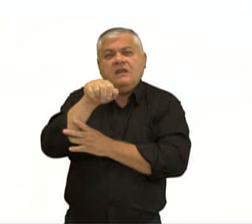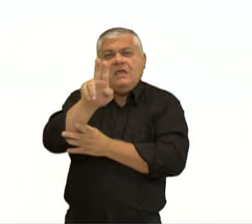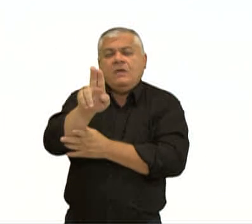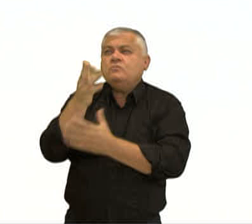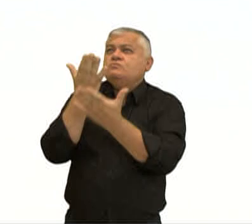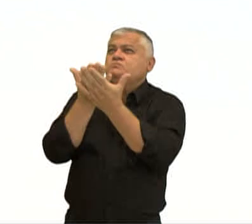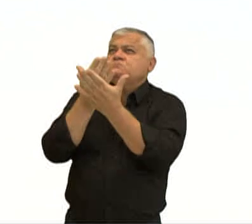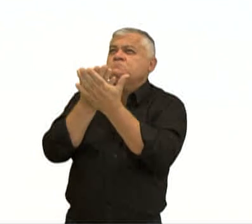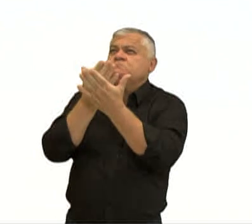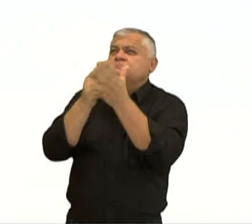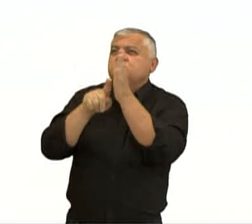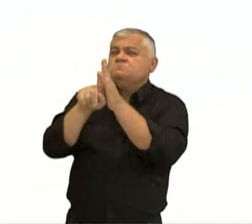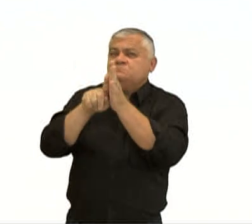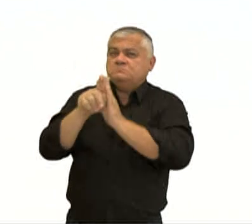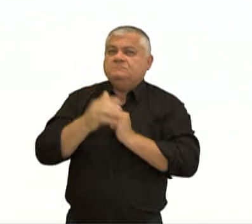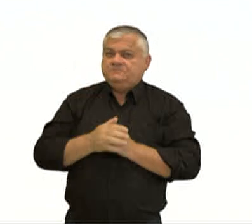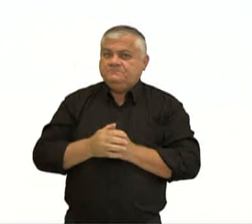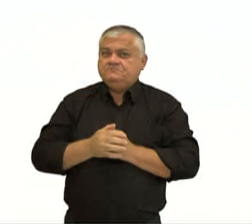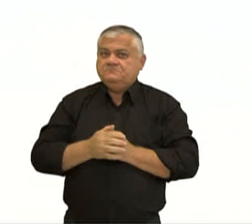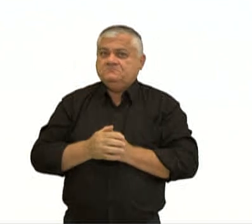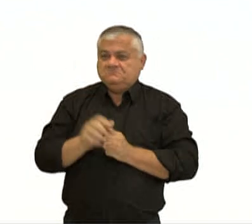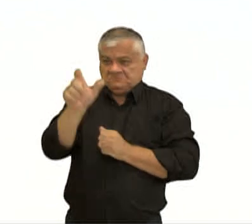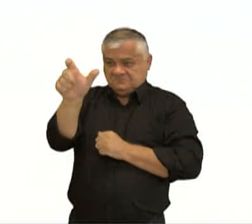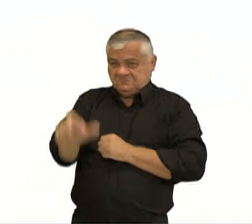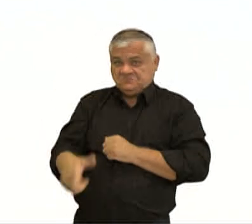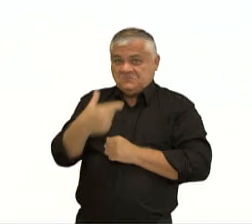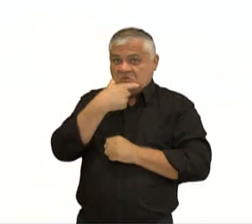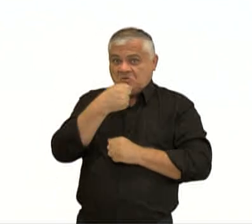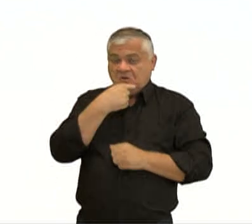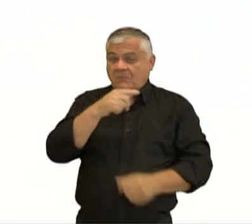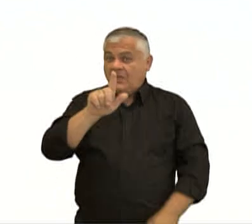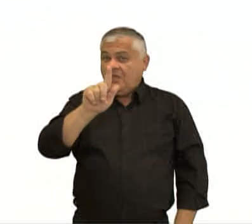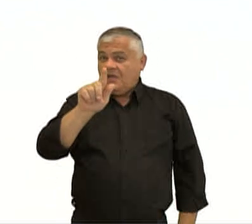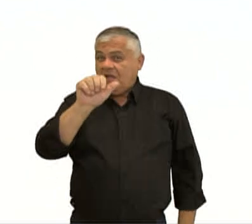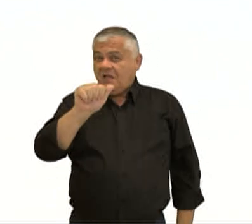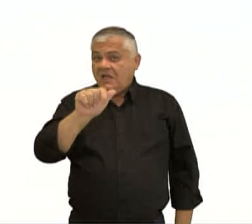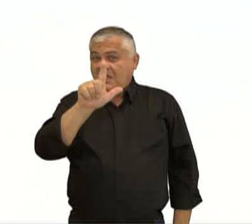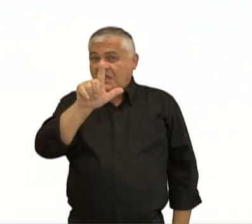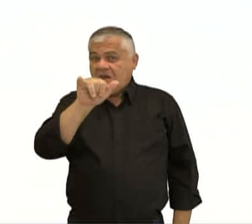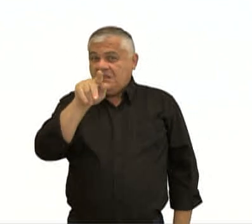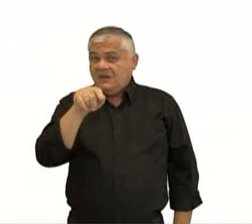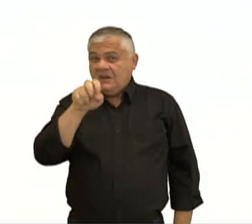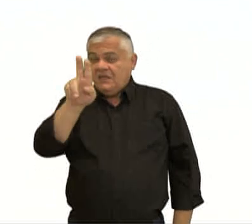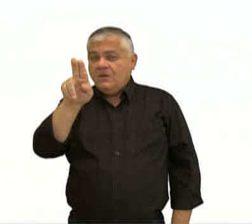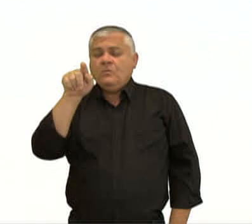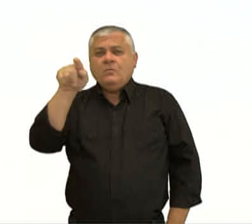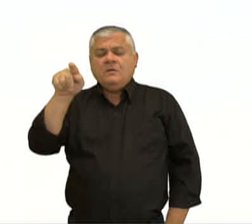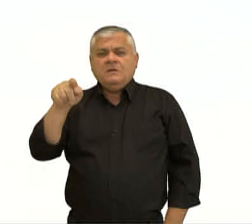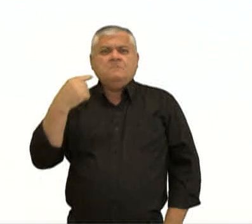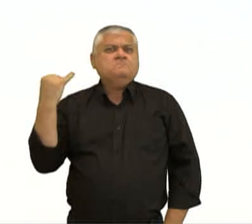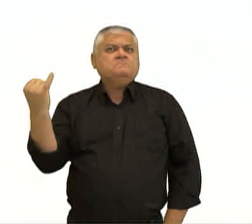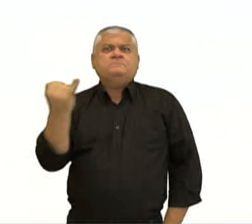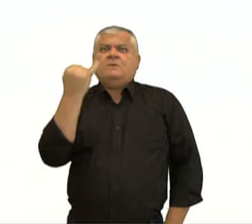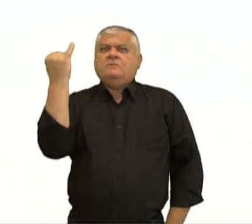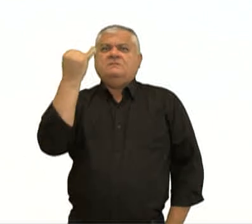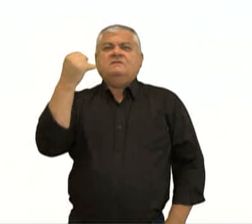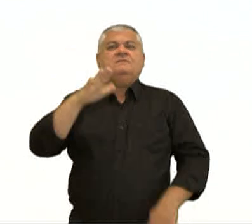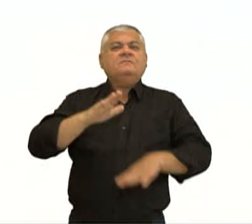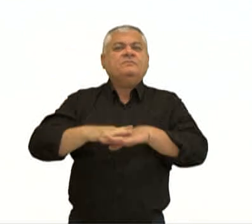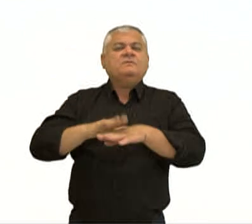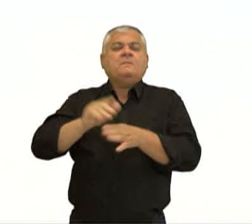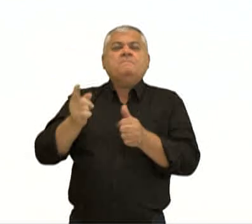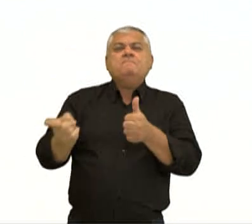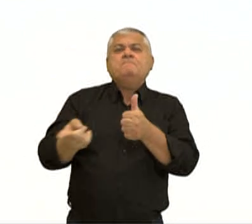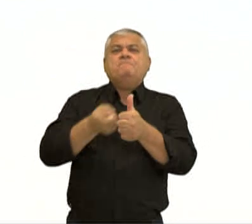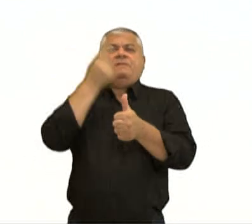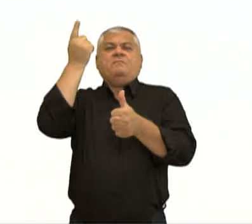O papel de Galileu na sistematização dessa concepção revolucionária foi decisivo. Foi um dos